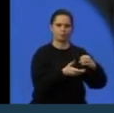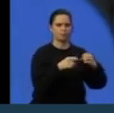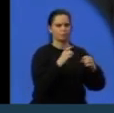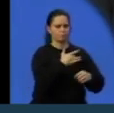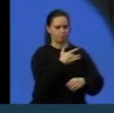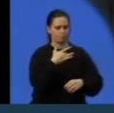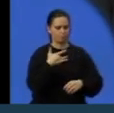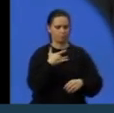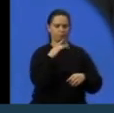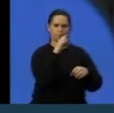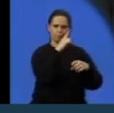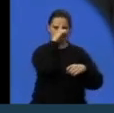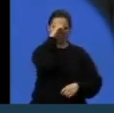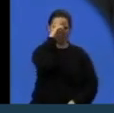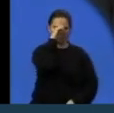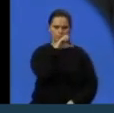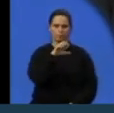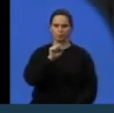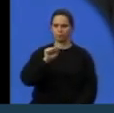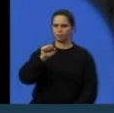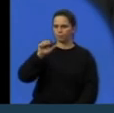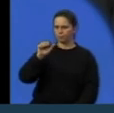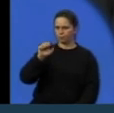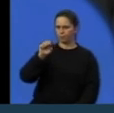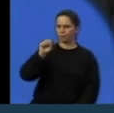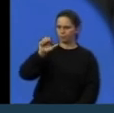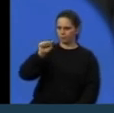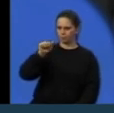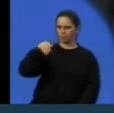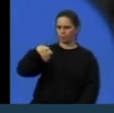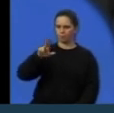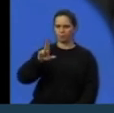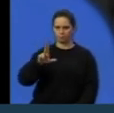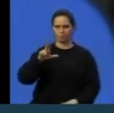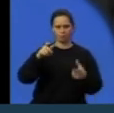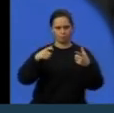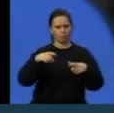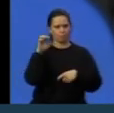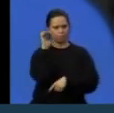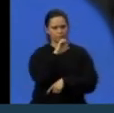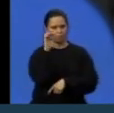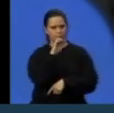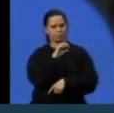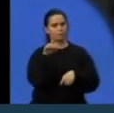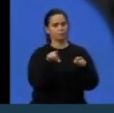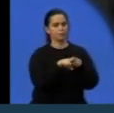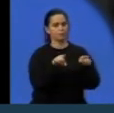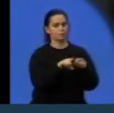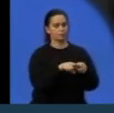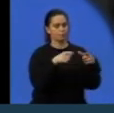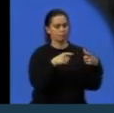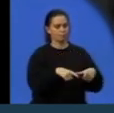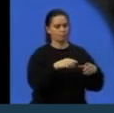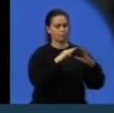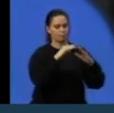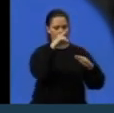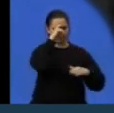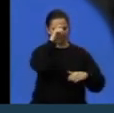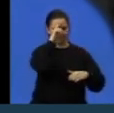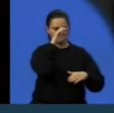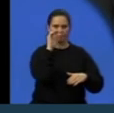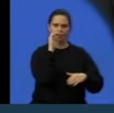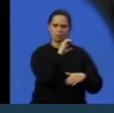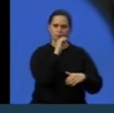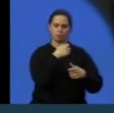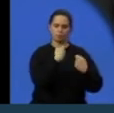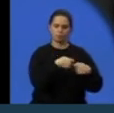o Serviço de Atendimento Médico de Urgência, as unidades hospitalares de emergência e leitos de retaguarda,